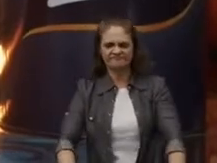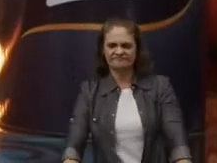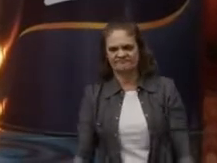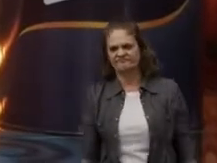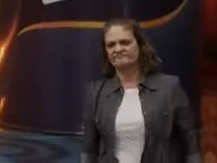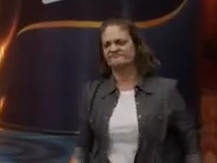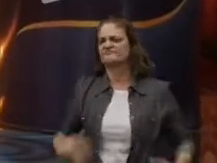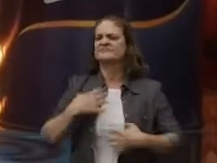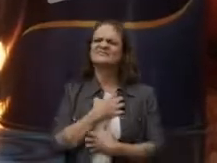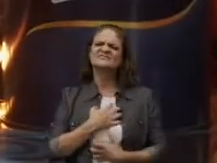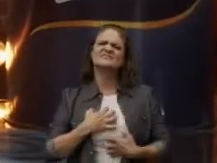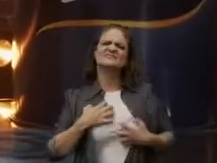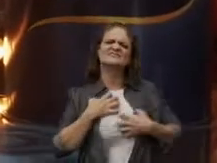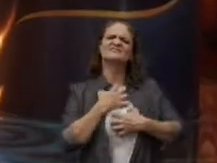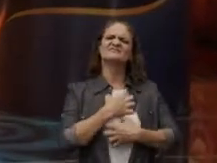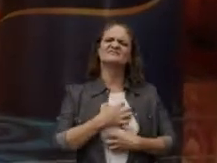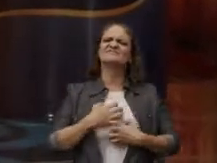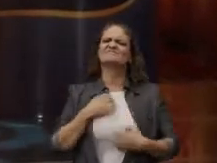minha tristeza.